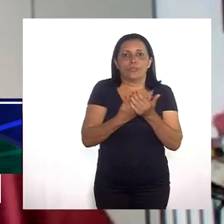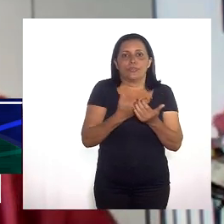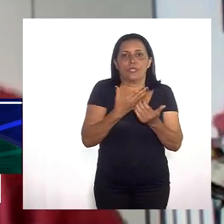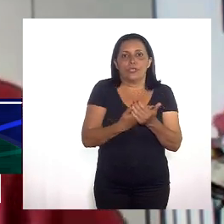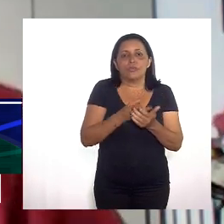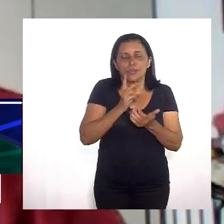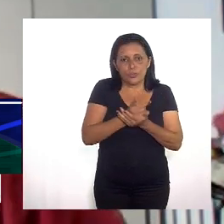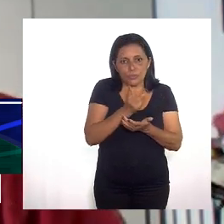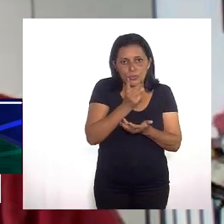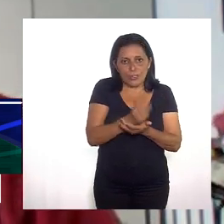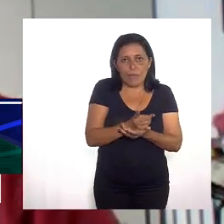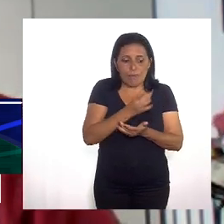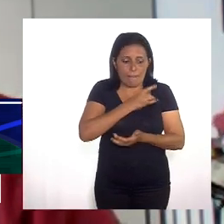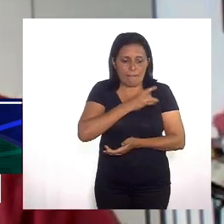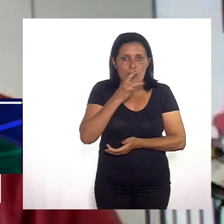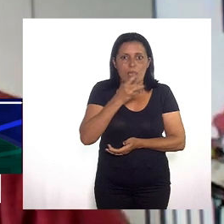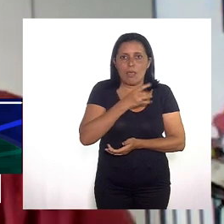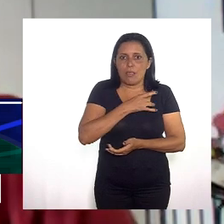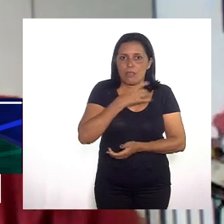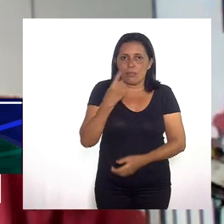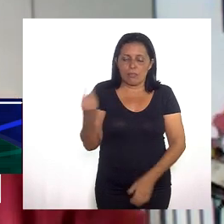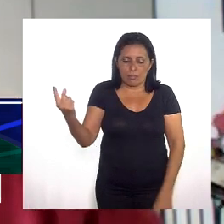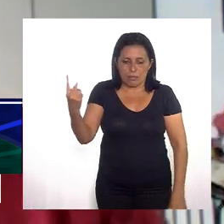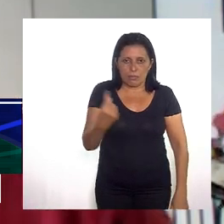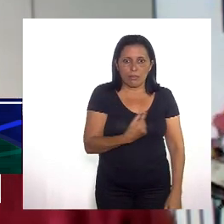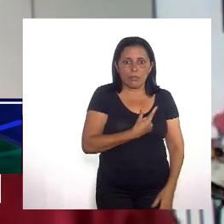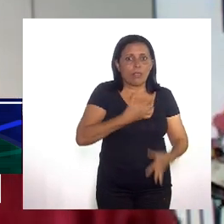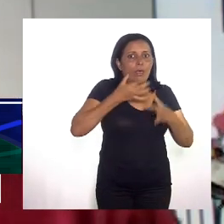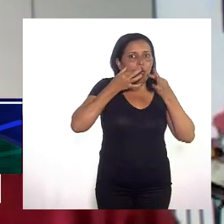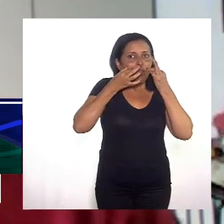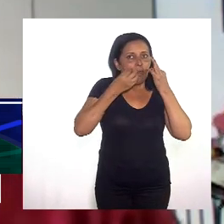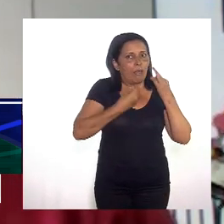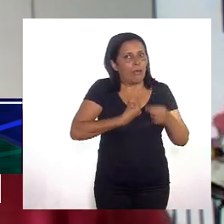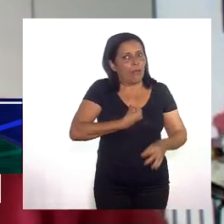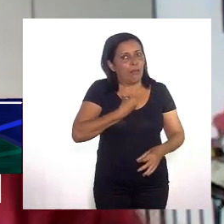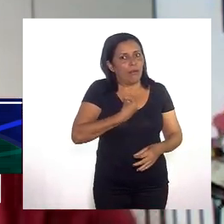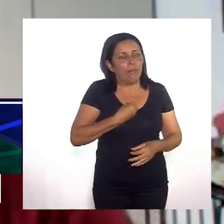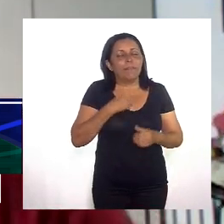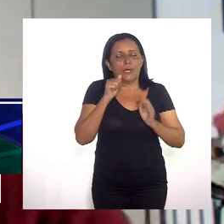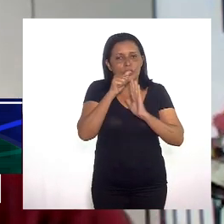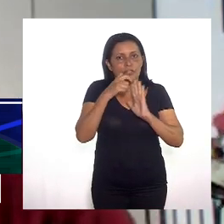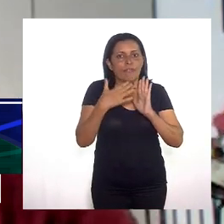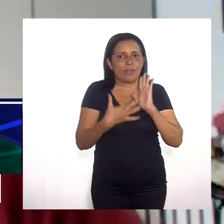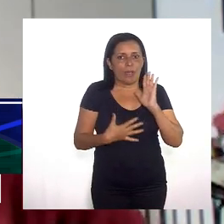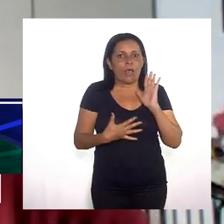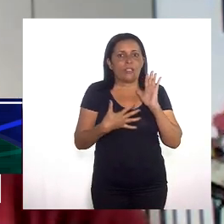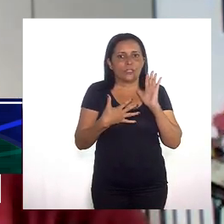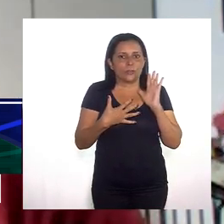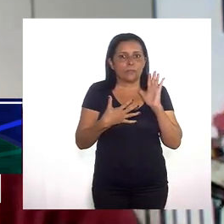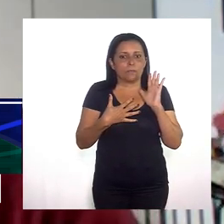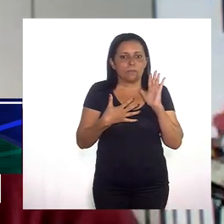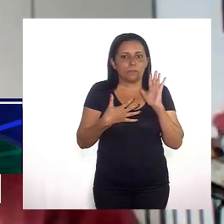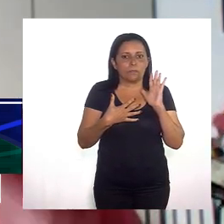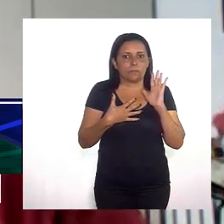continuavam temendo ir para a escola presencialmente, mesmo que para atividades